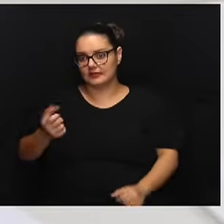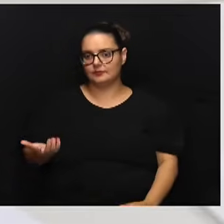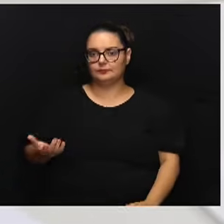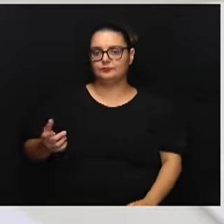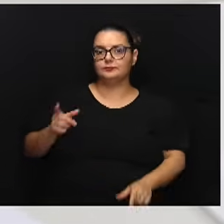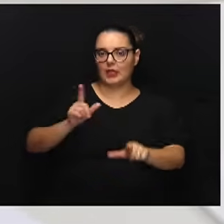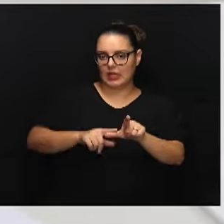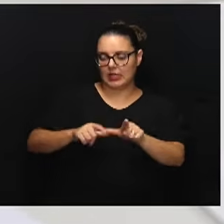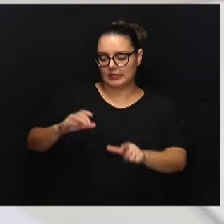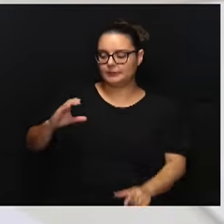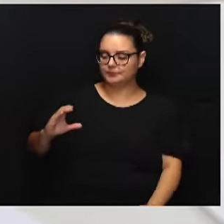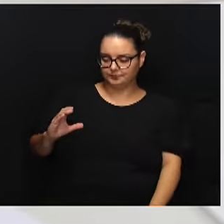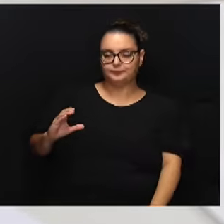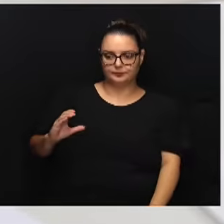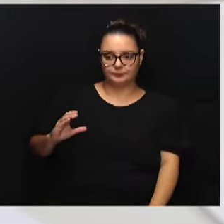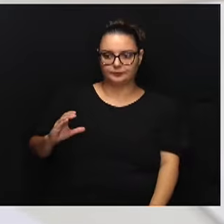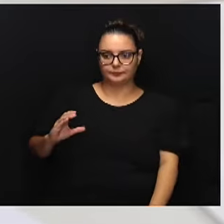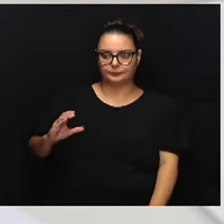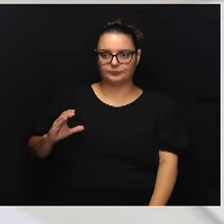C, certo?